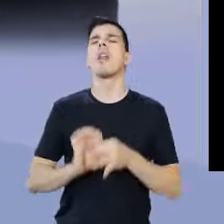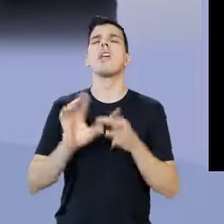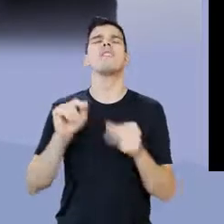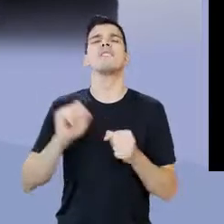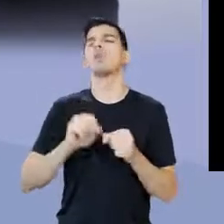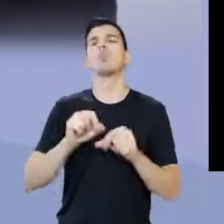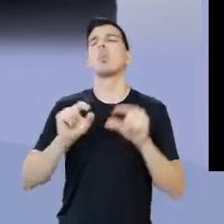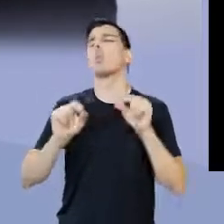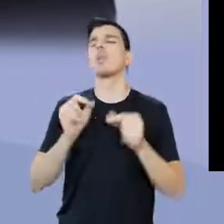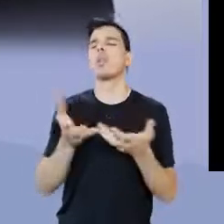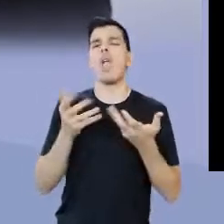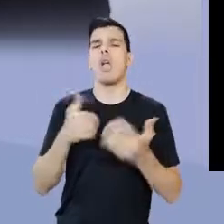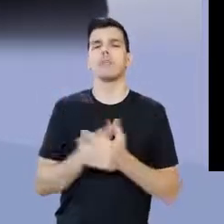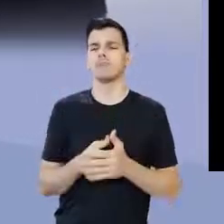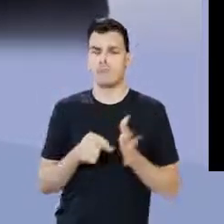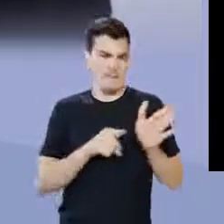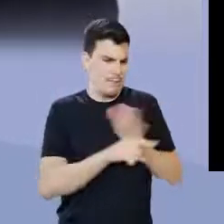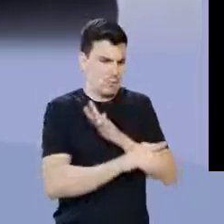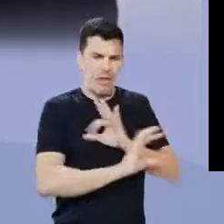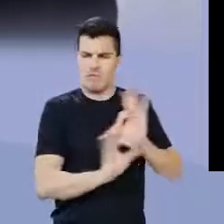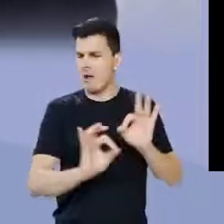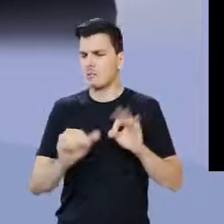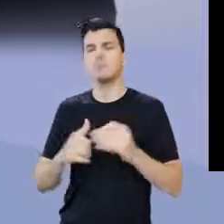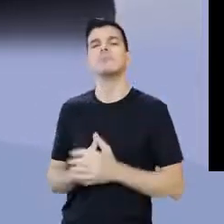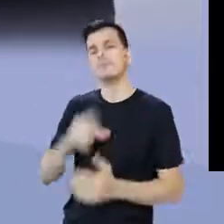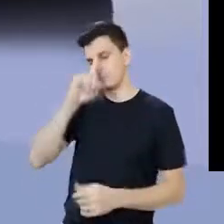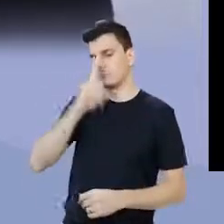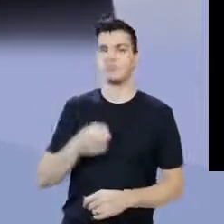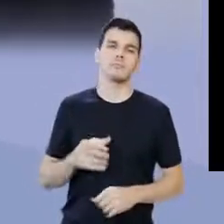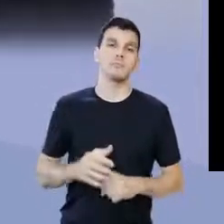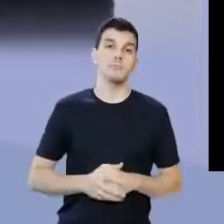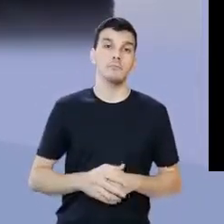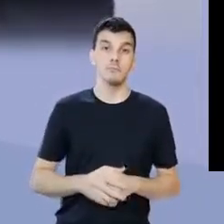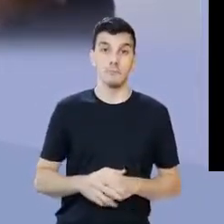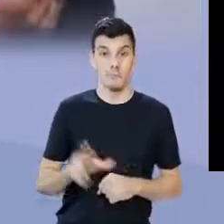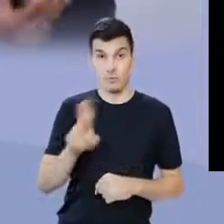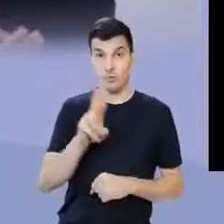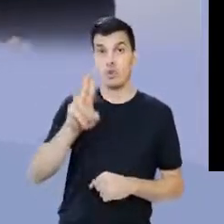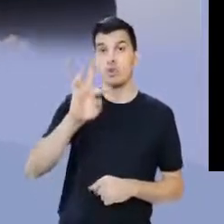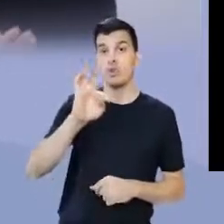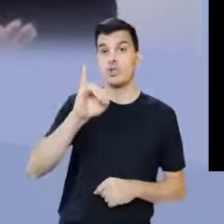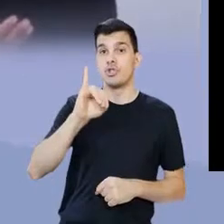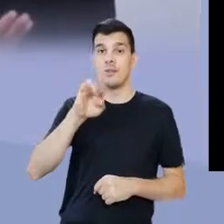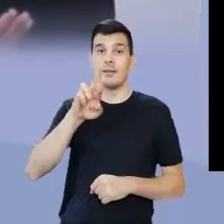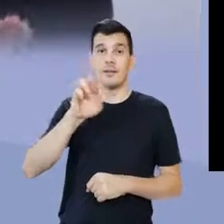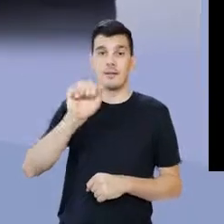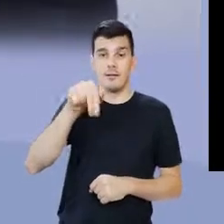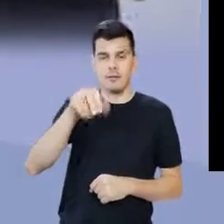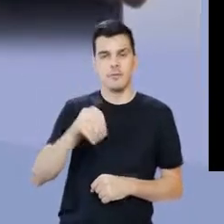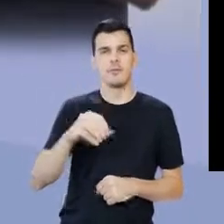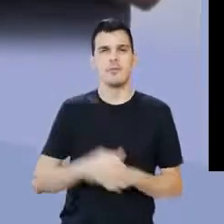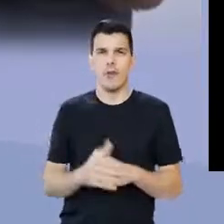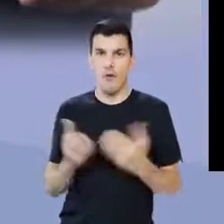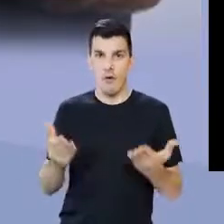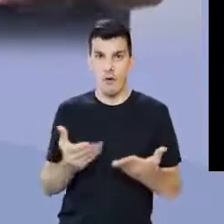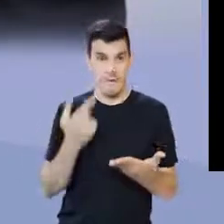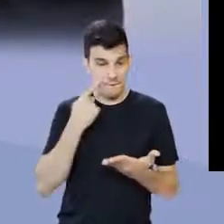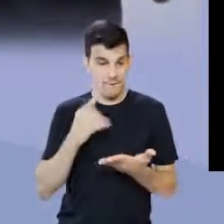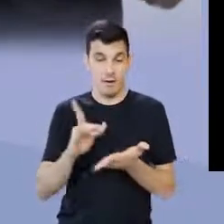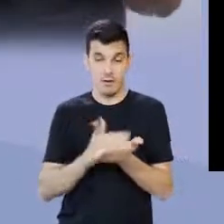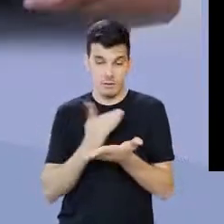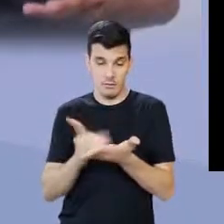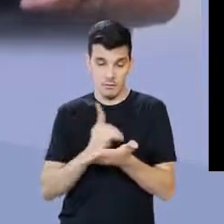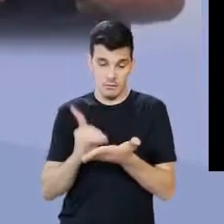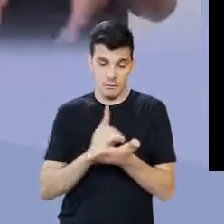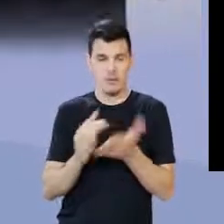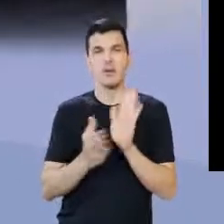para fazer o que ele quiser, sem consultar os mais velhos. A este nome eu dou o nome de tirano. Hoje em dia, se você abrir o dicionário e